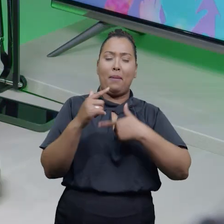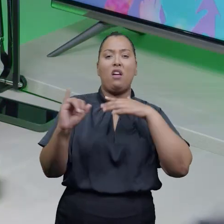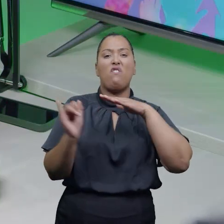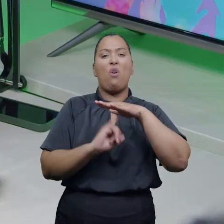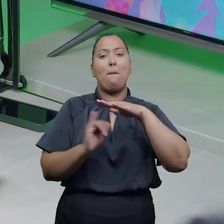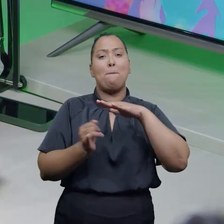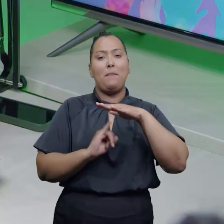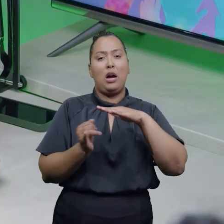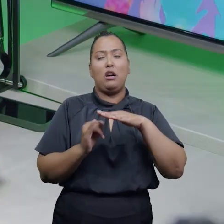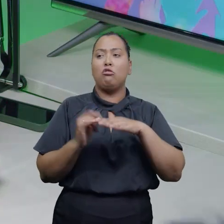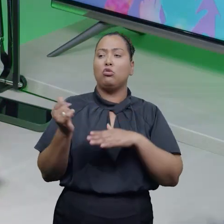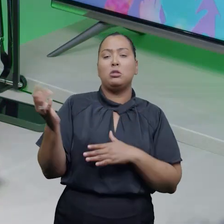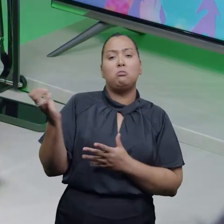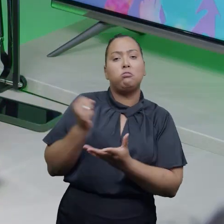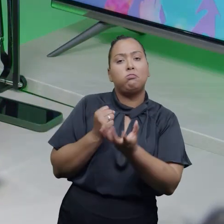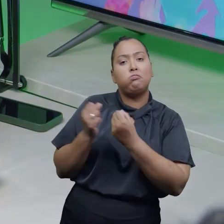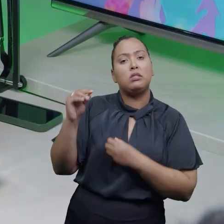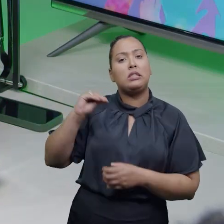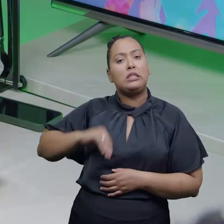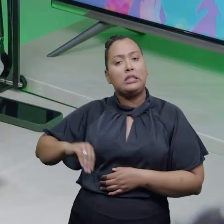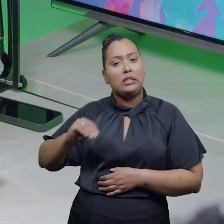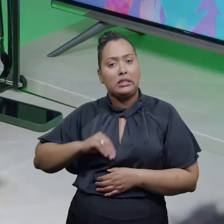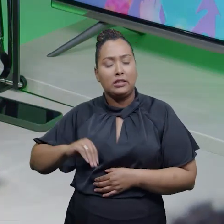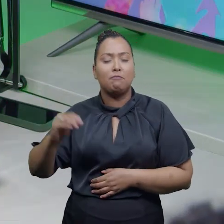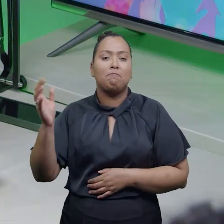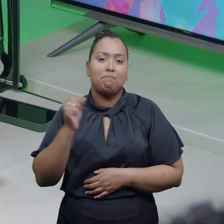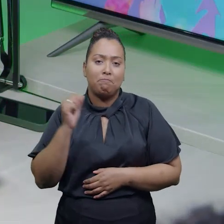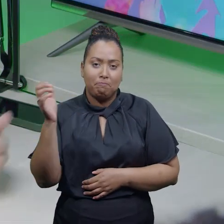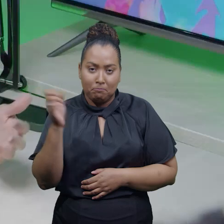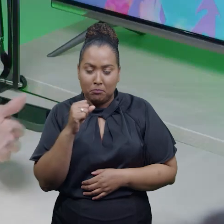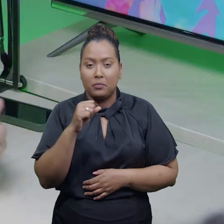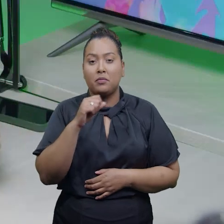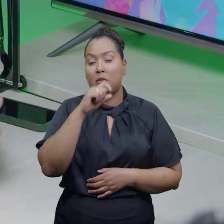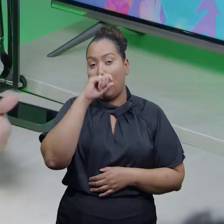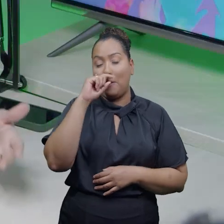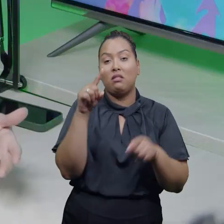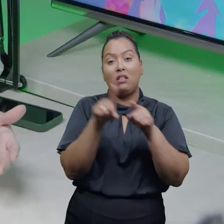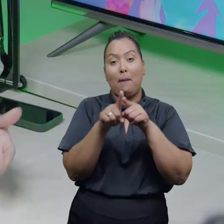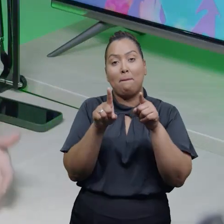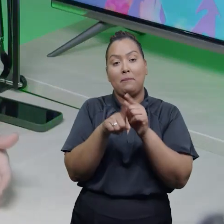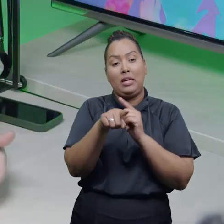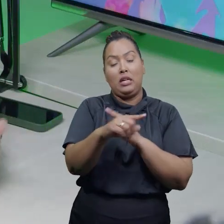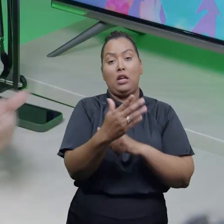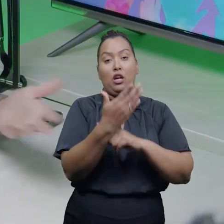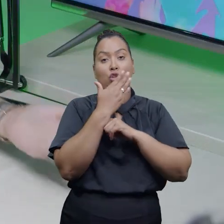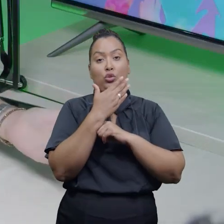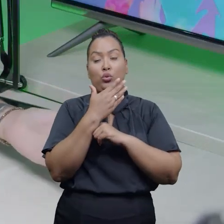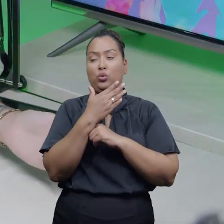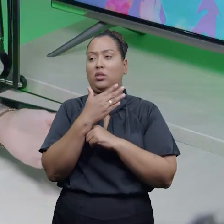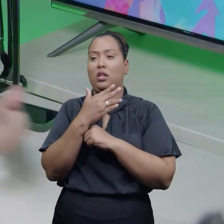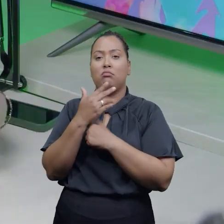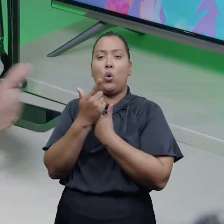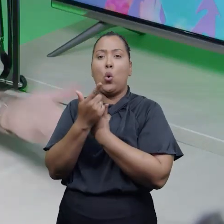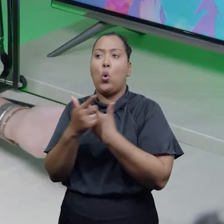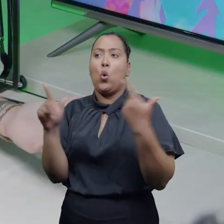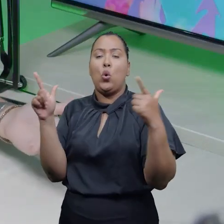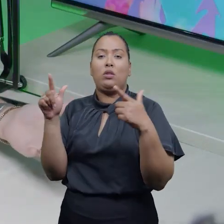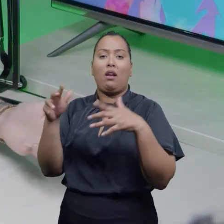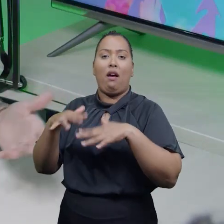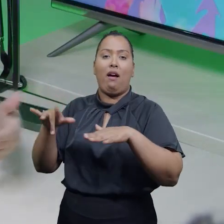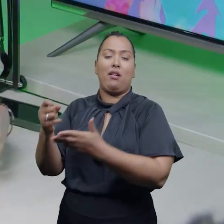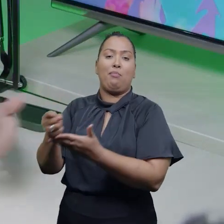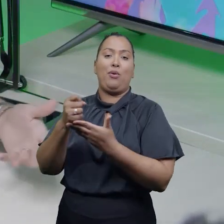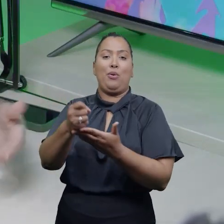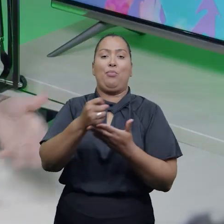atividade informal para conseguir algum tipo de remuneração, onde também há uma maior facilidade de acessar outros serviços do dia a